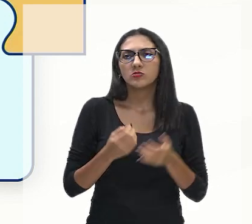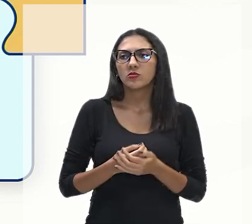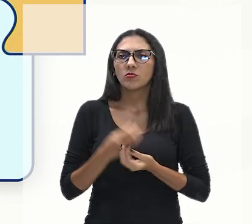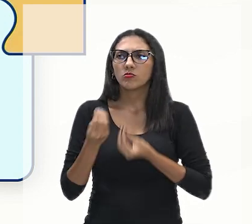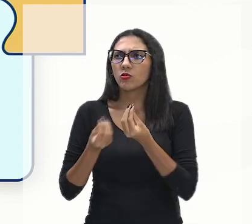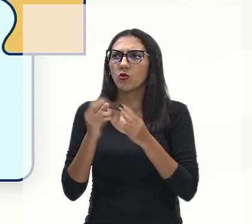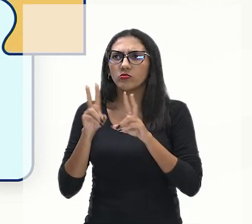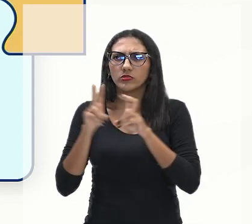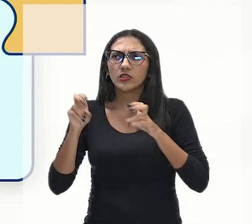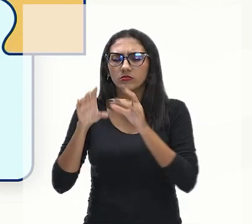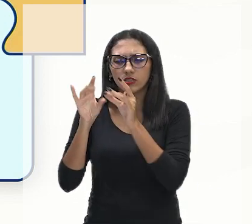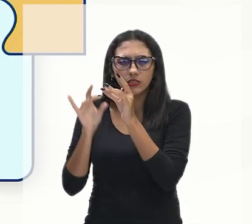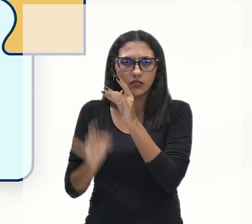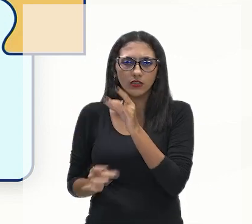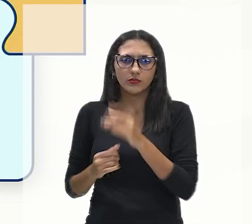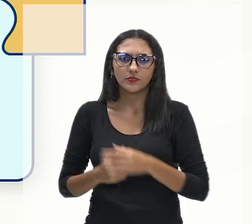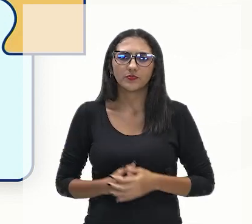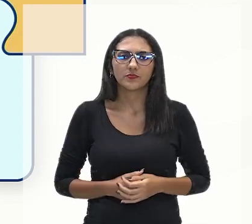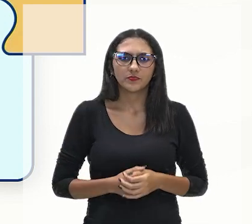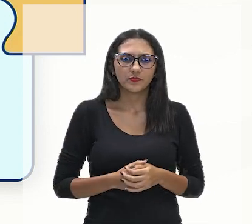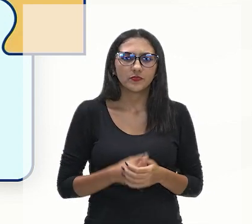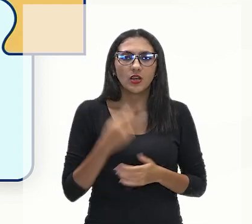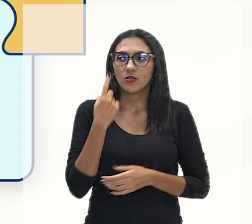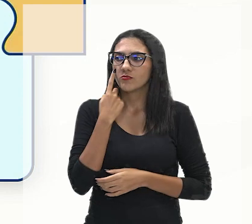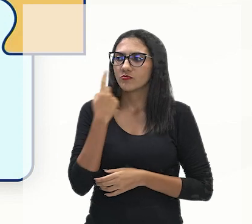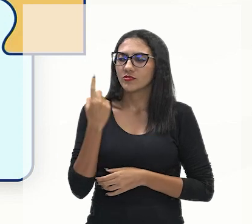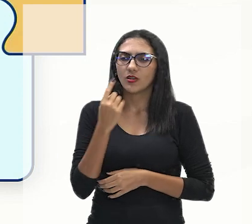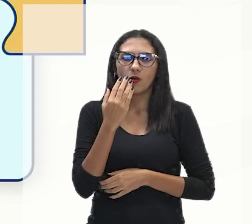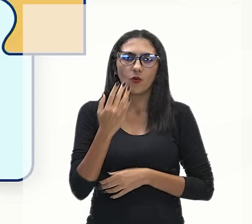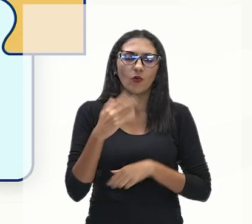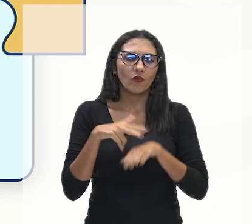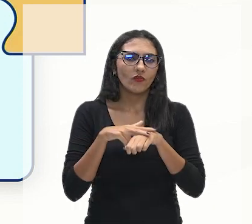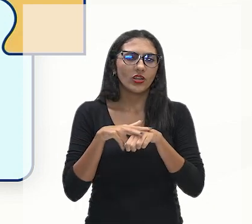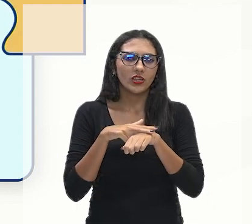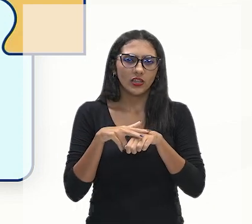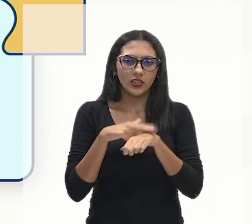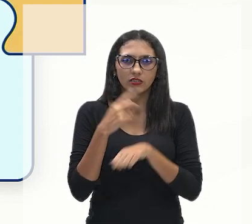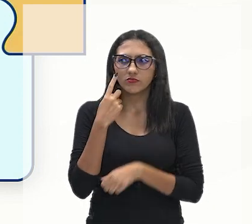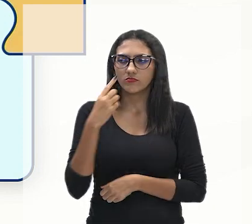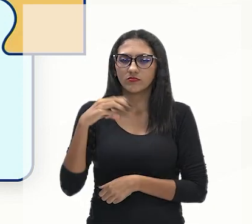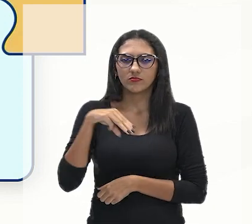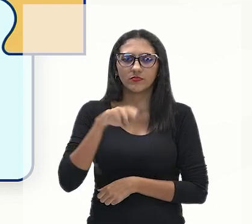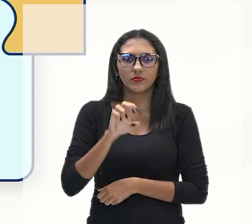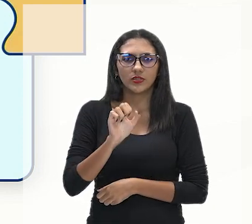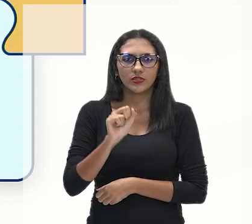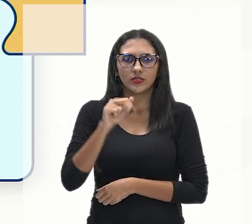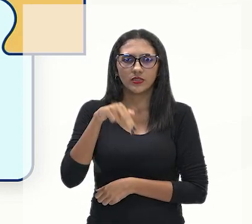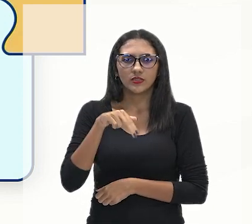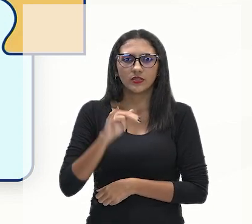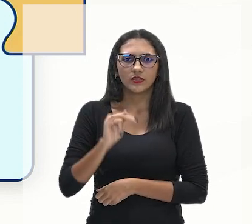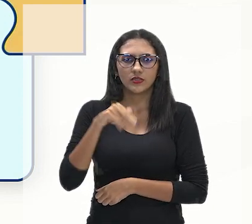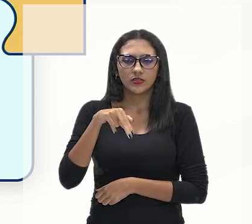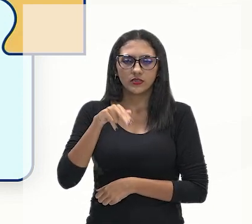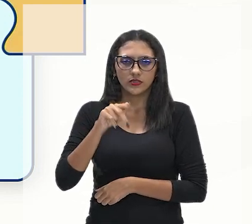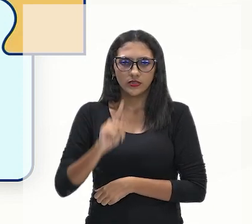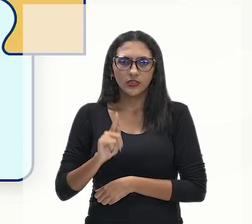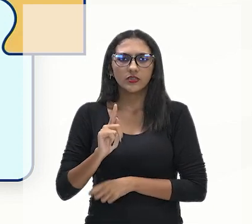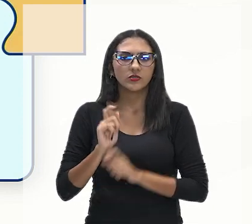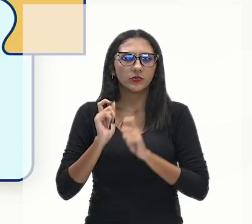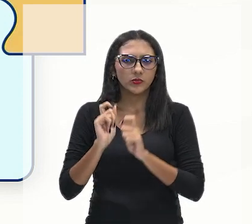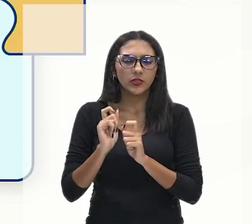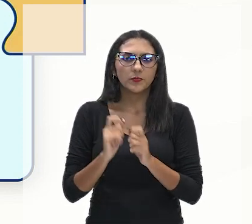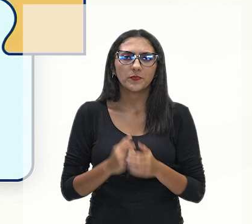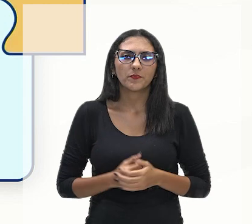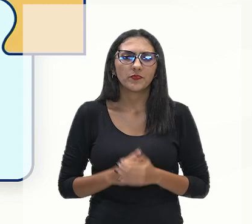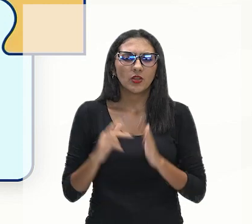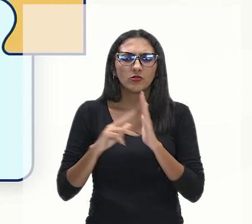no meio a nossa pecinha verdinha aqui, meaning, que é o significado, que é o